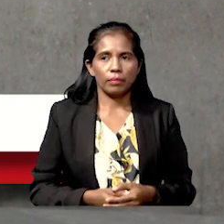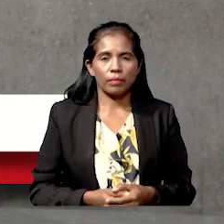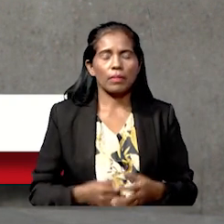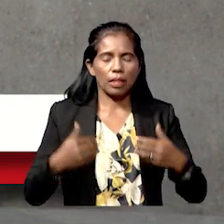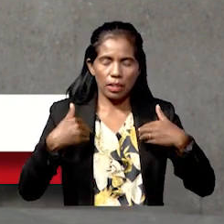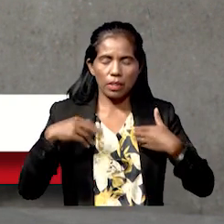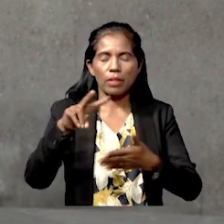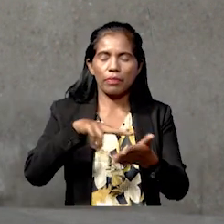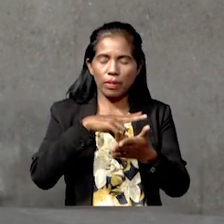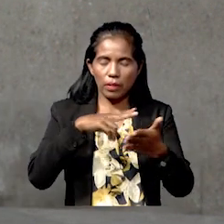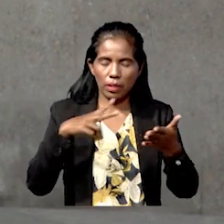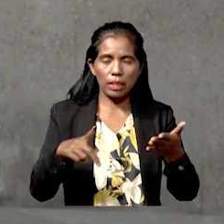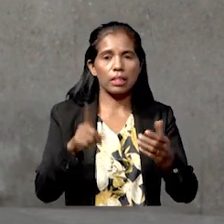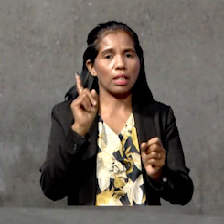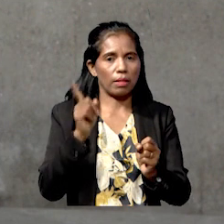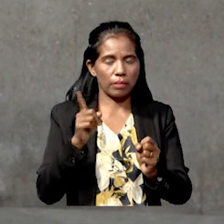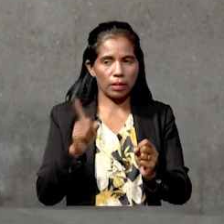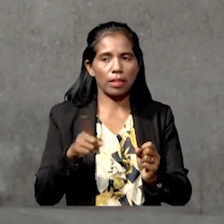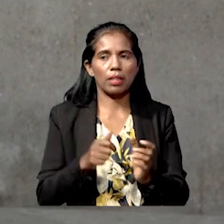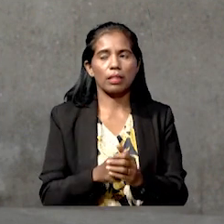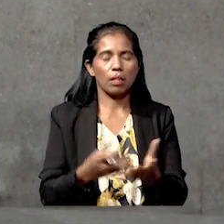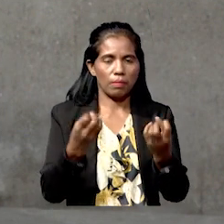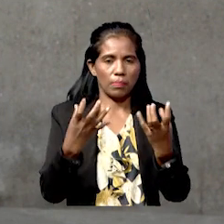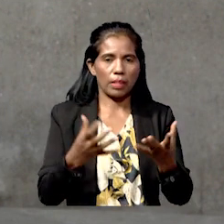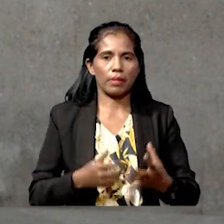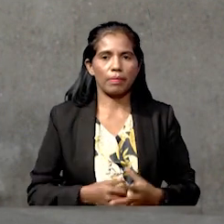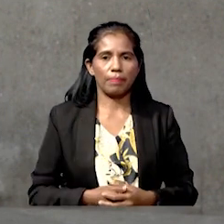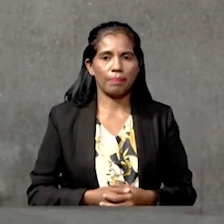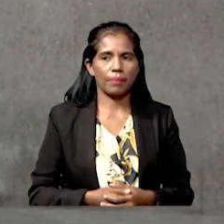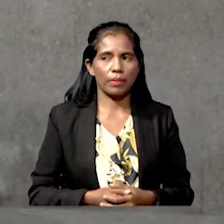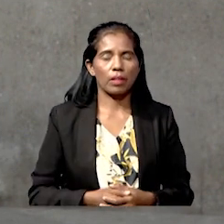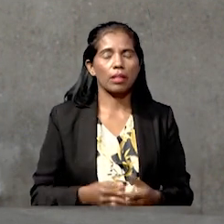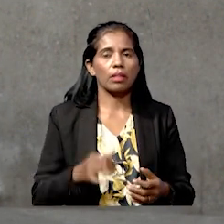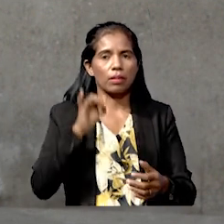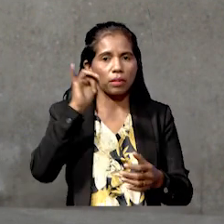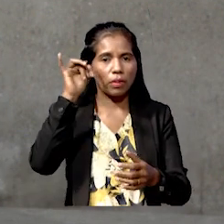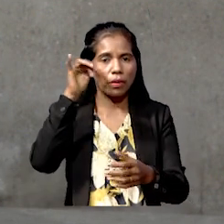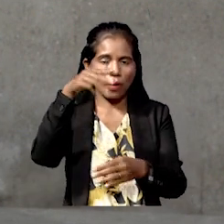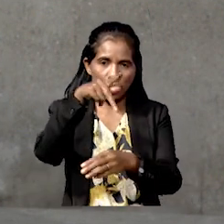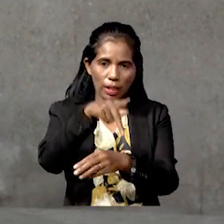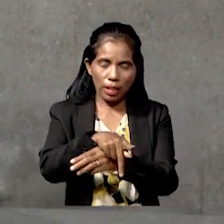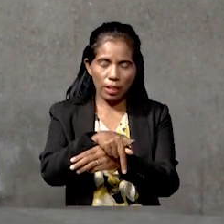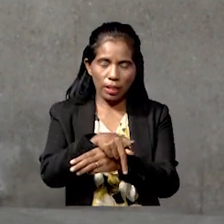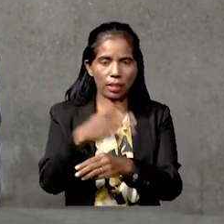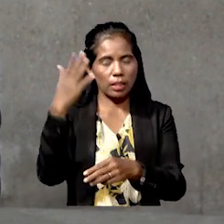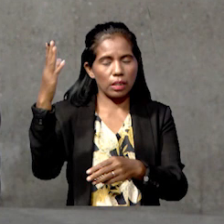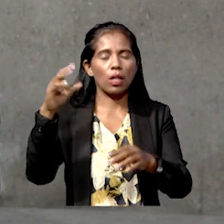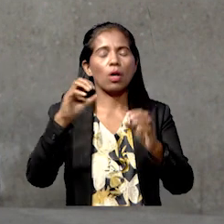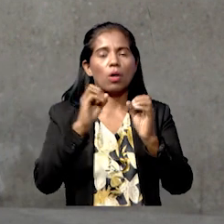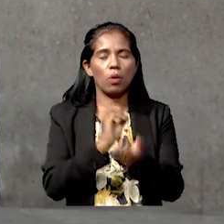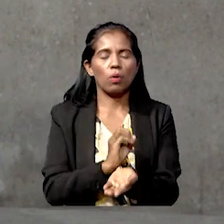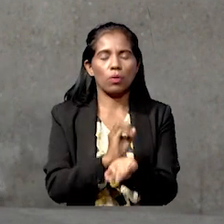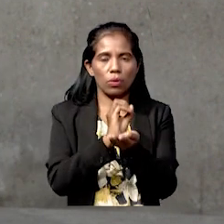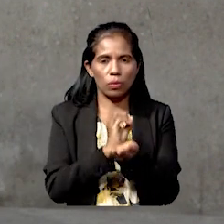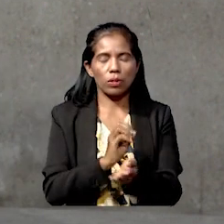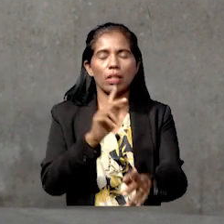violência, ameaças, barak tepteles. O Ricalan e a Uekusi é uma